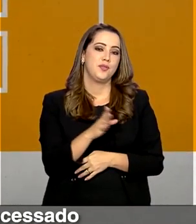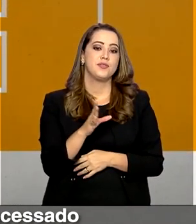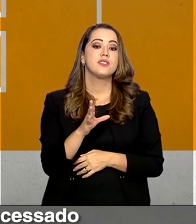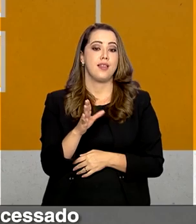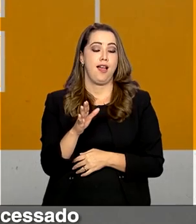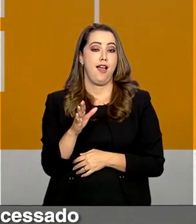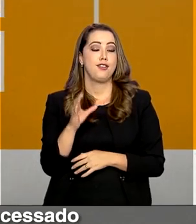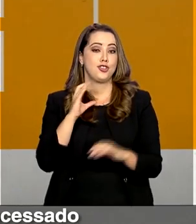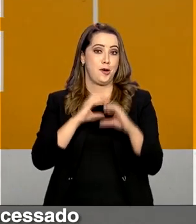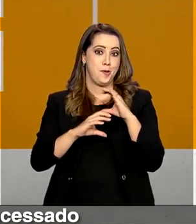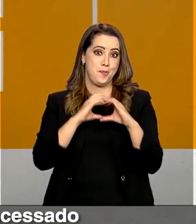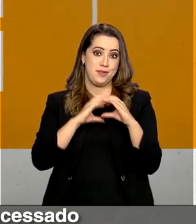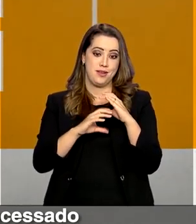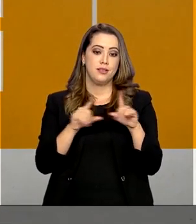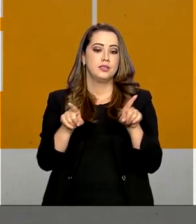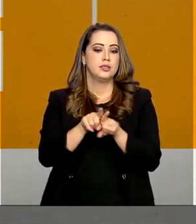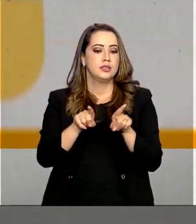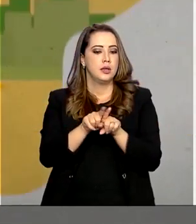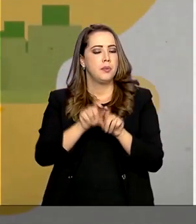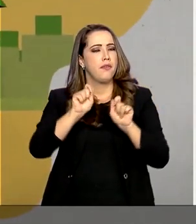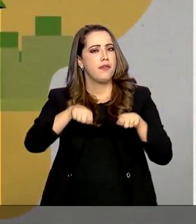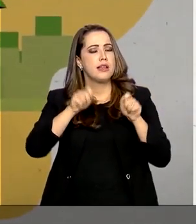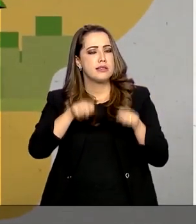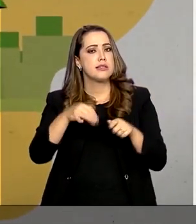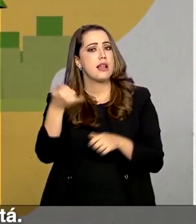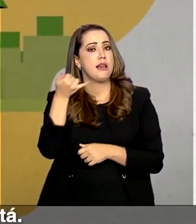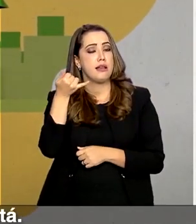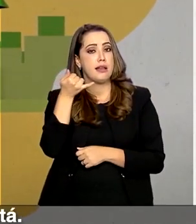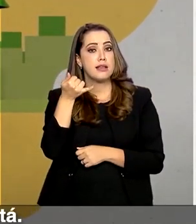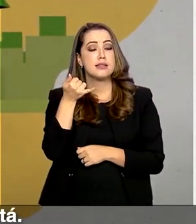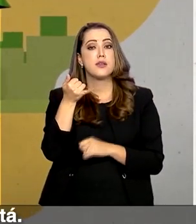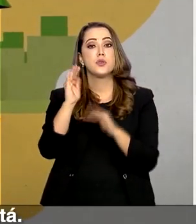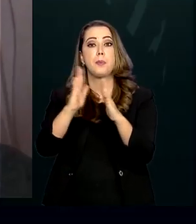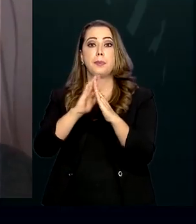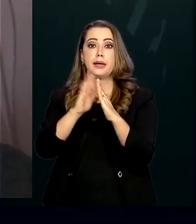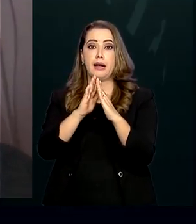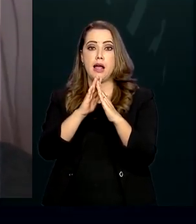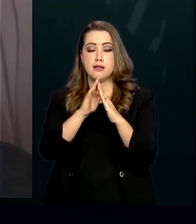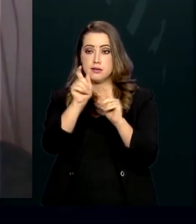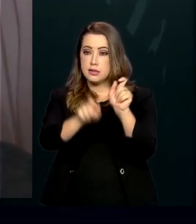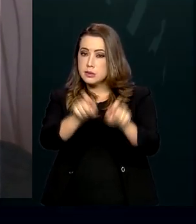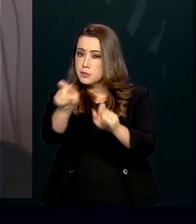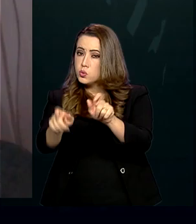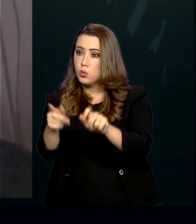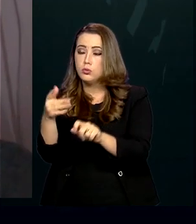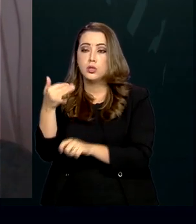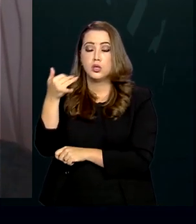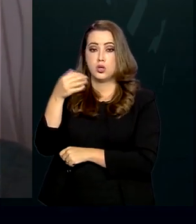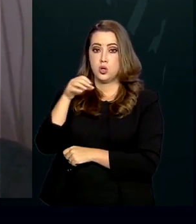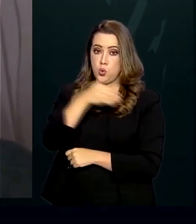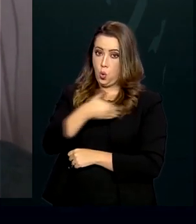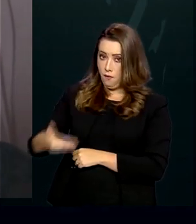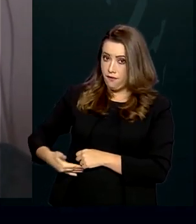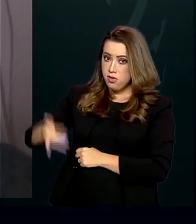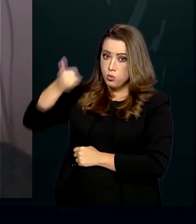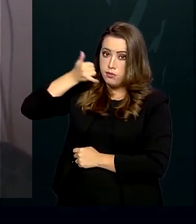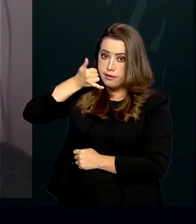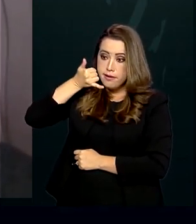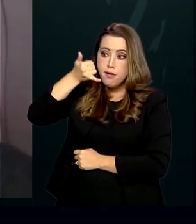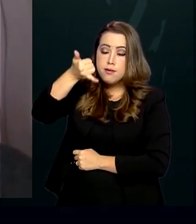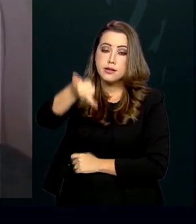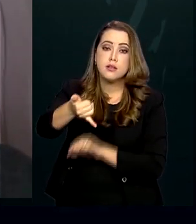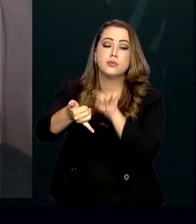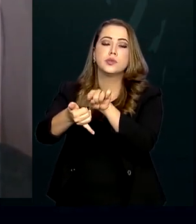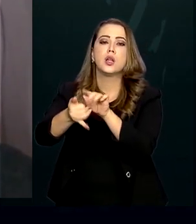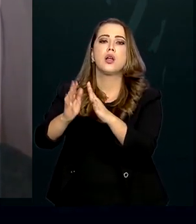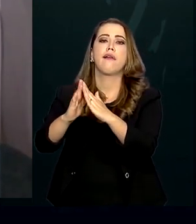Telesus também está realizando ligações para as residências. Essa carioca de Nova Iguaçu tem 60